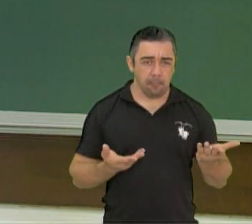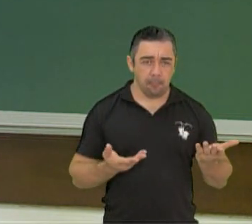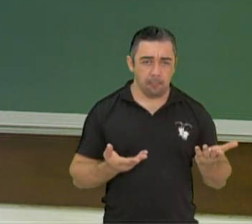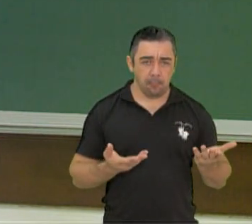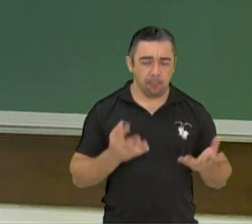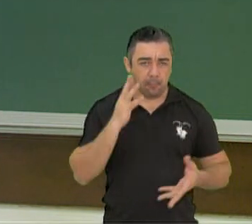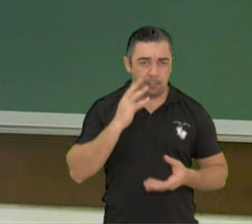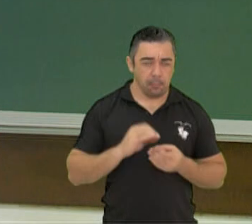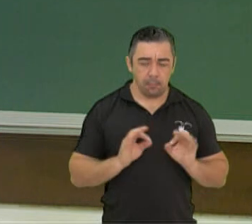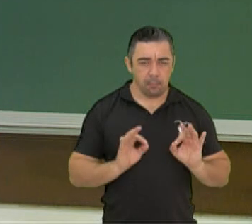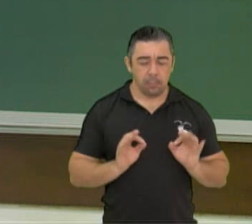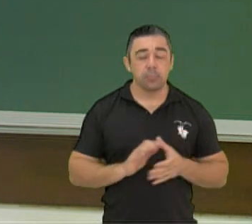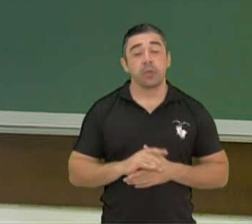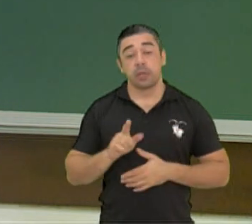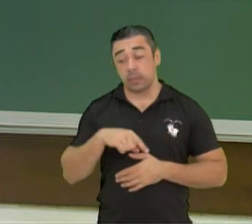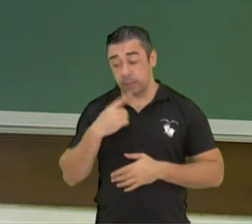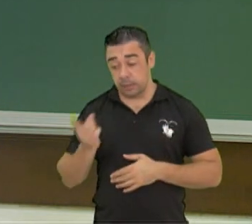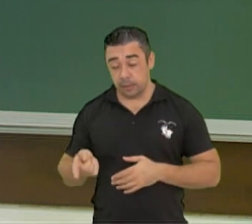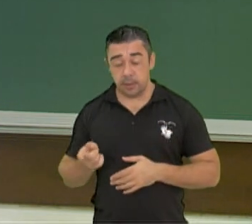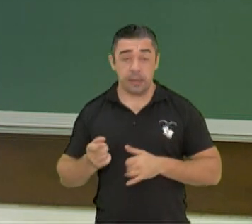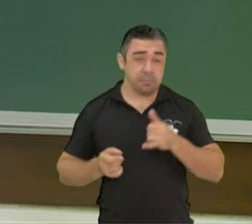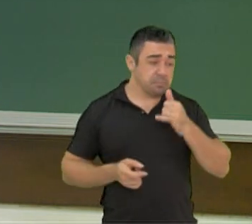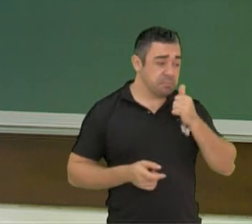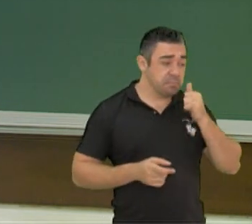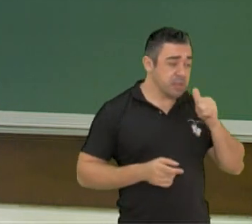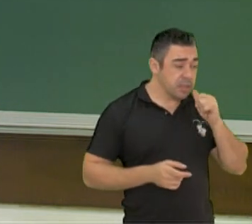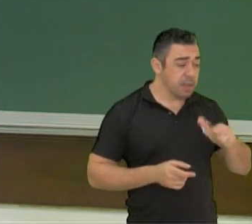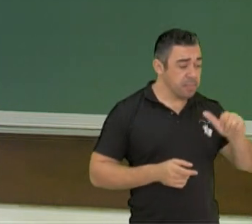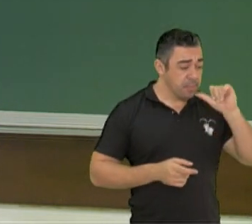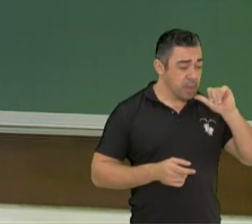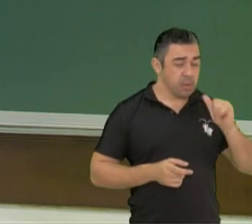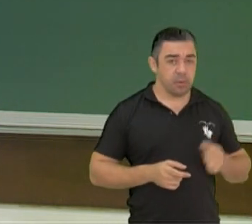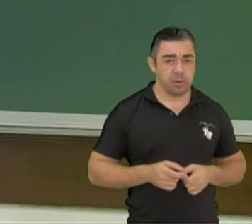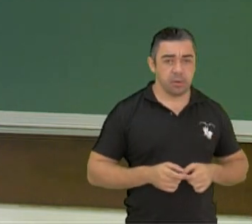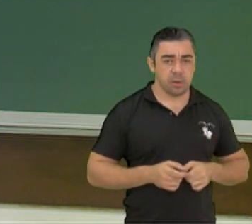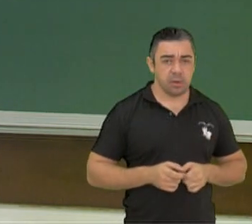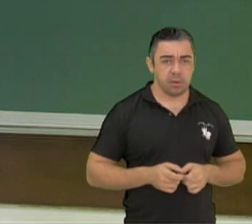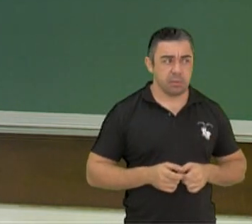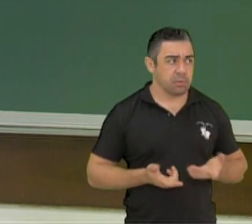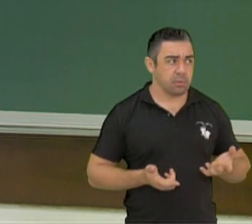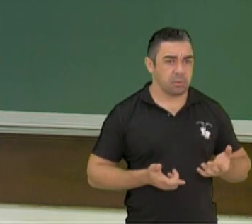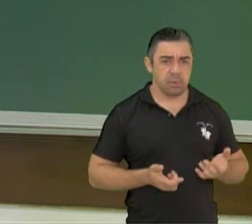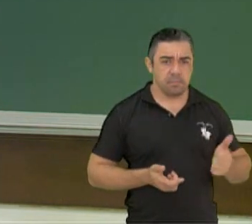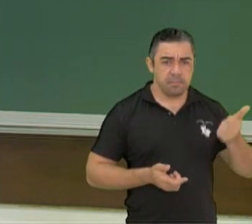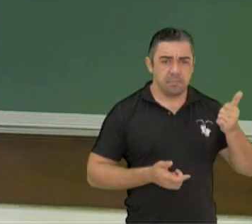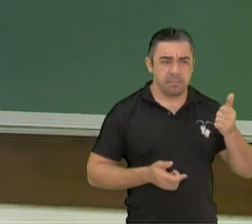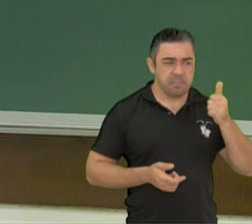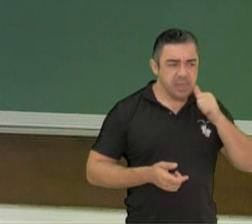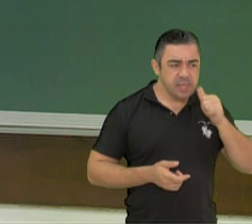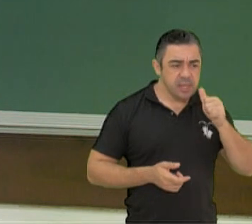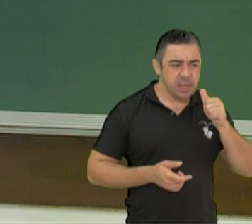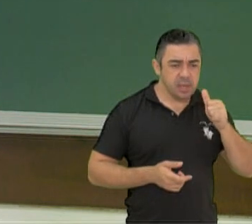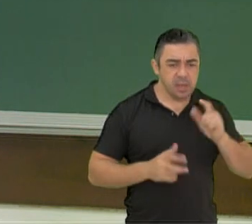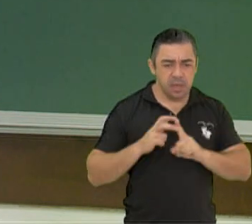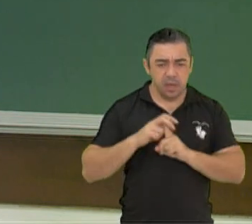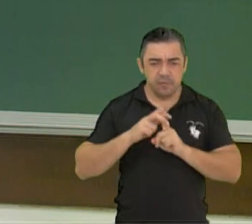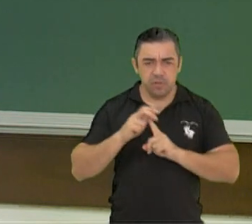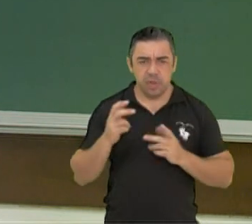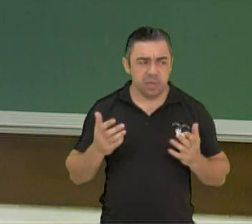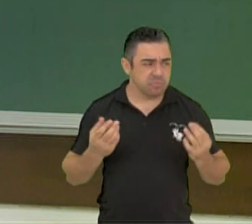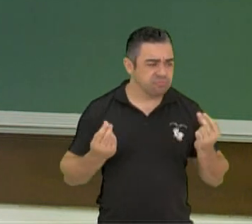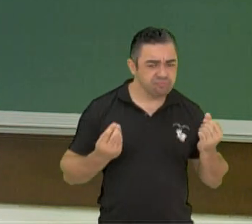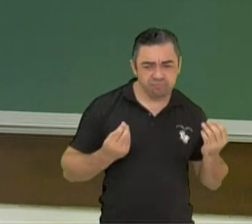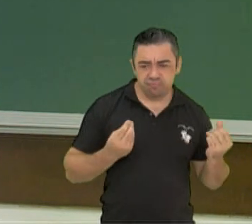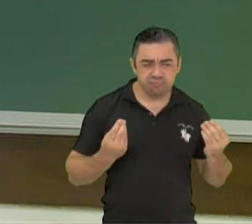sentido, ok? A menina bebeu o refrigerante, a menina refrigerante, tá, o que tem o refrigerante? Bebeu?